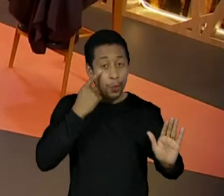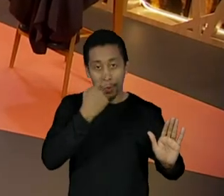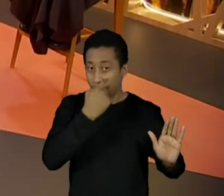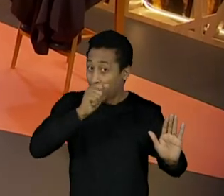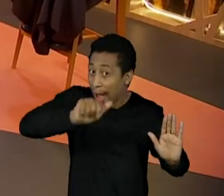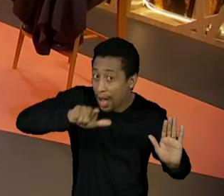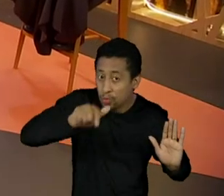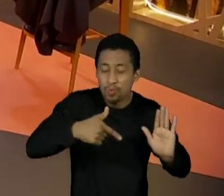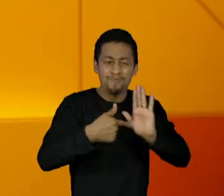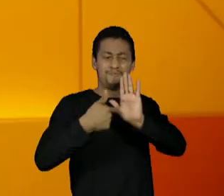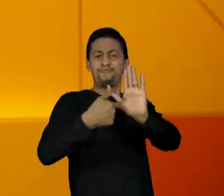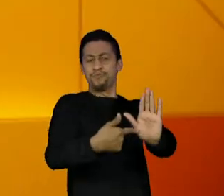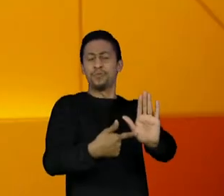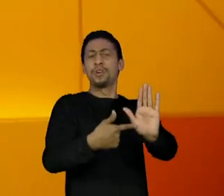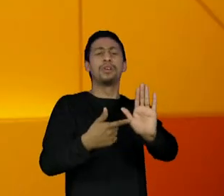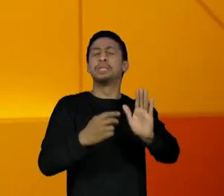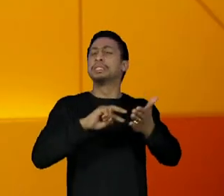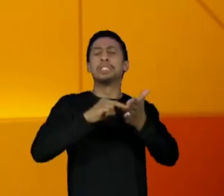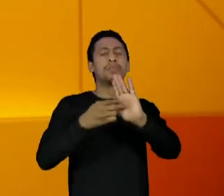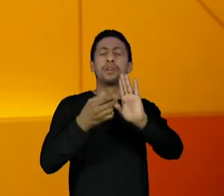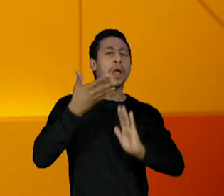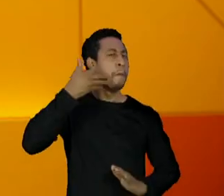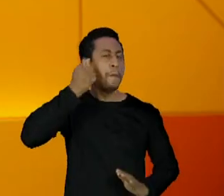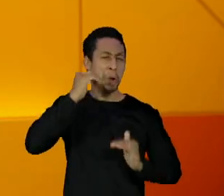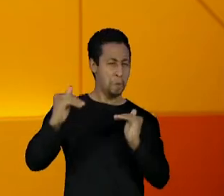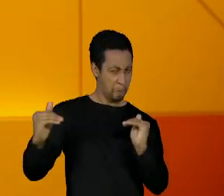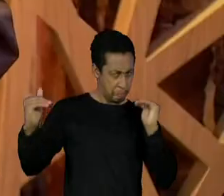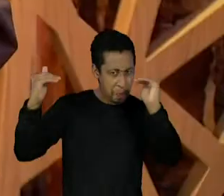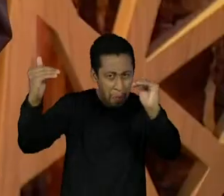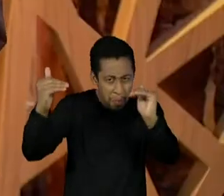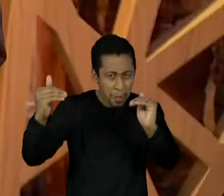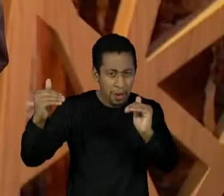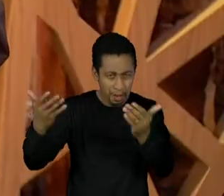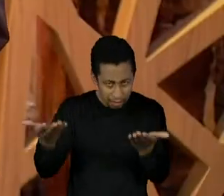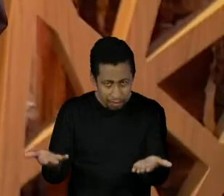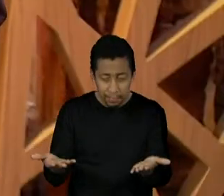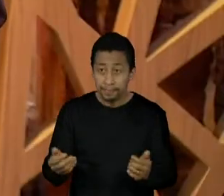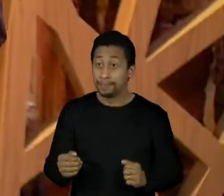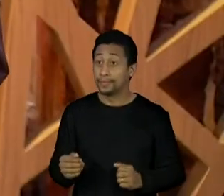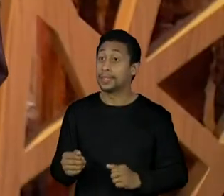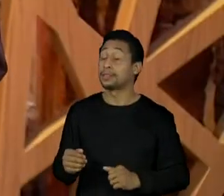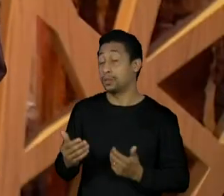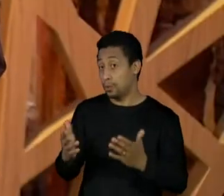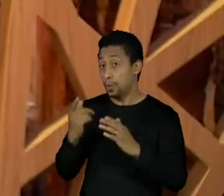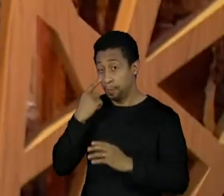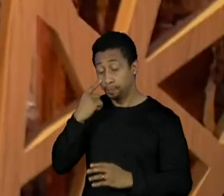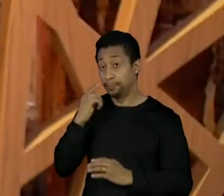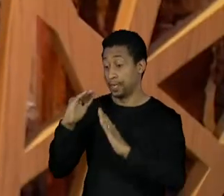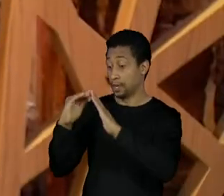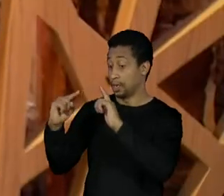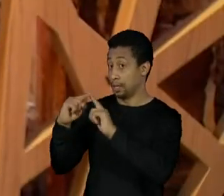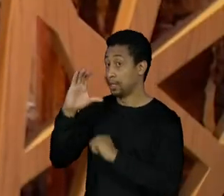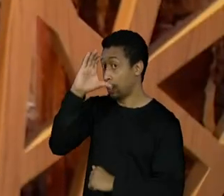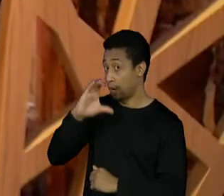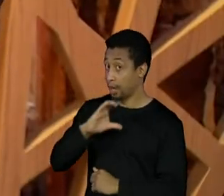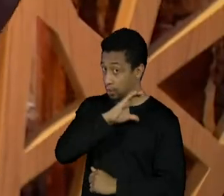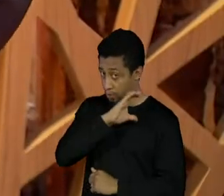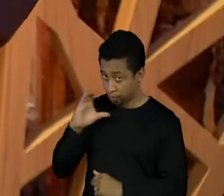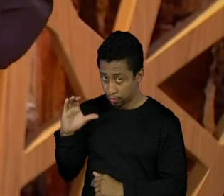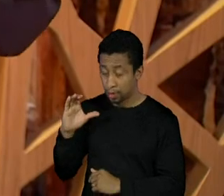para construir uma narrativa de superioridade branca e europeia? Tanto a Igreja Católica como as